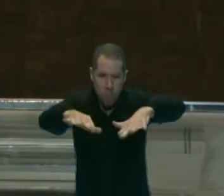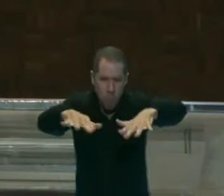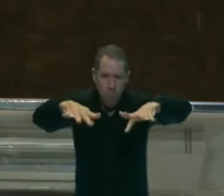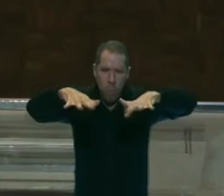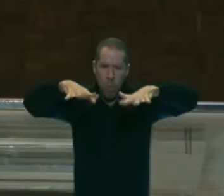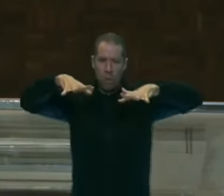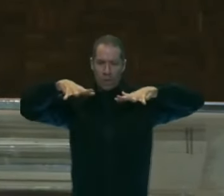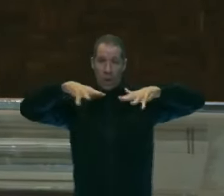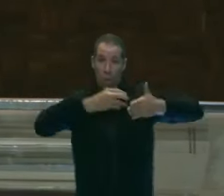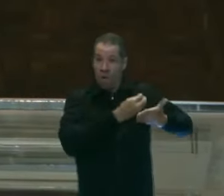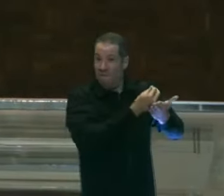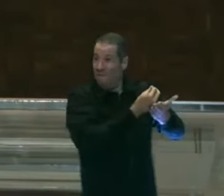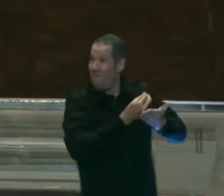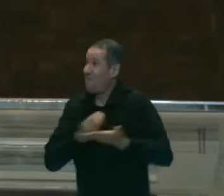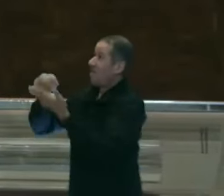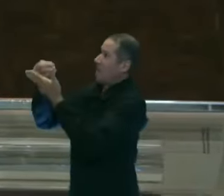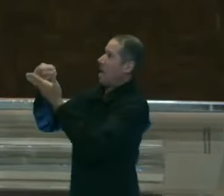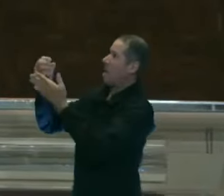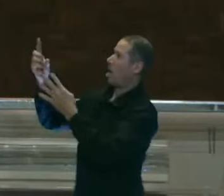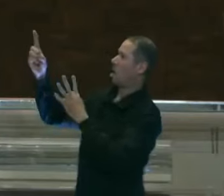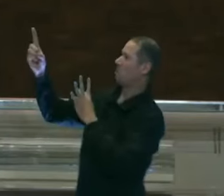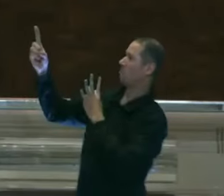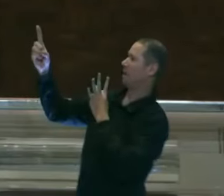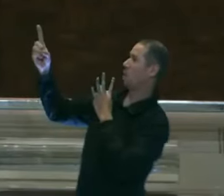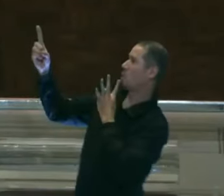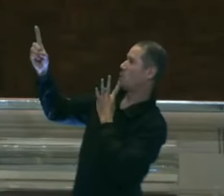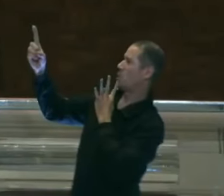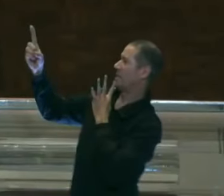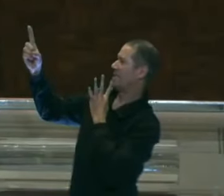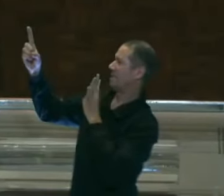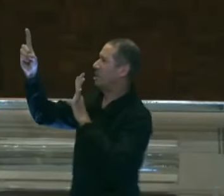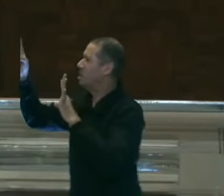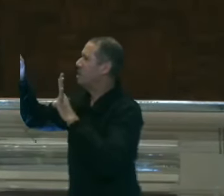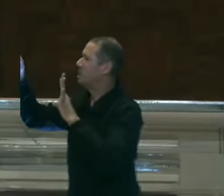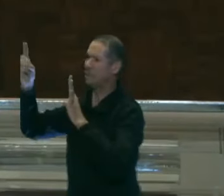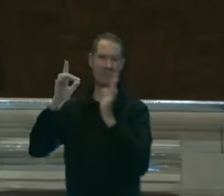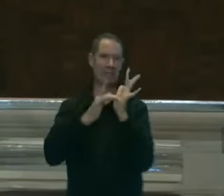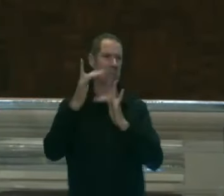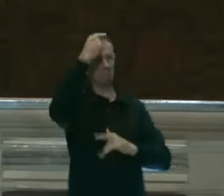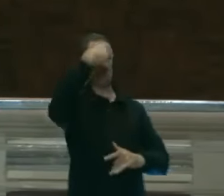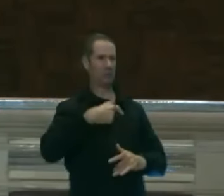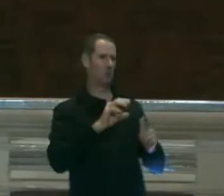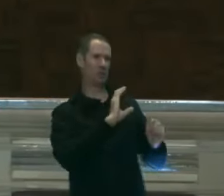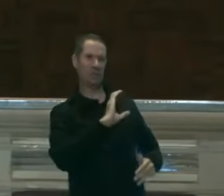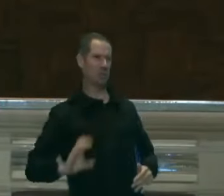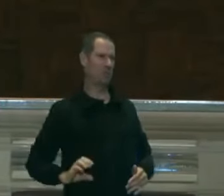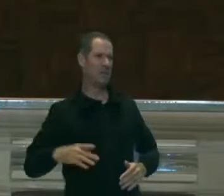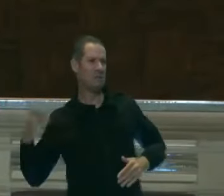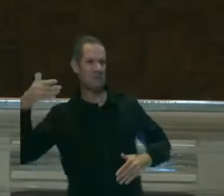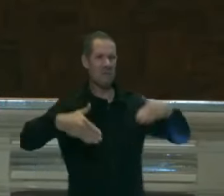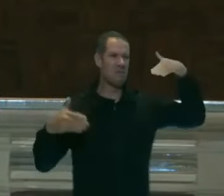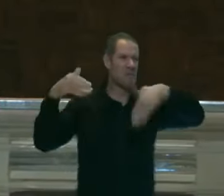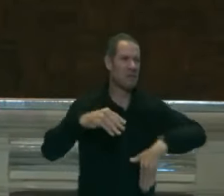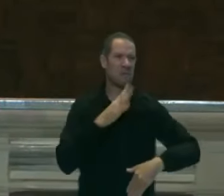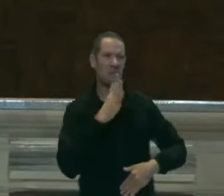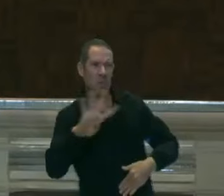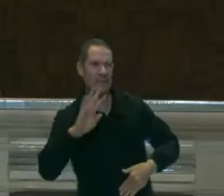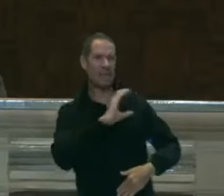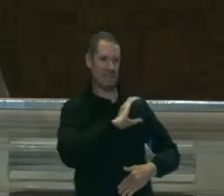entregou a vida a Jesus porque conhecia os ritos e não conhecia a pessoa de Cristo. Se você veio a esta casa e não conhece a Jesus, hoje eu